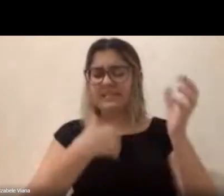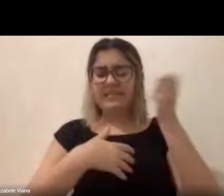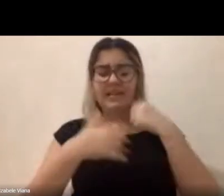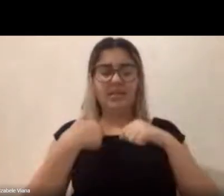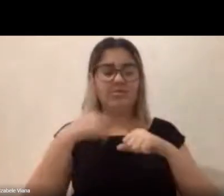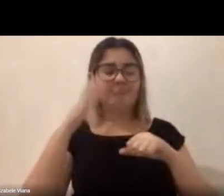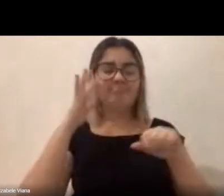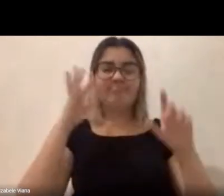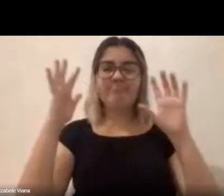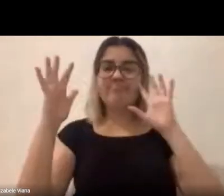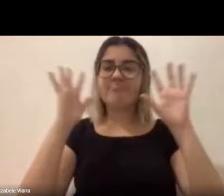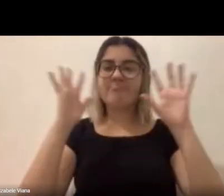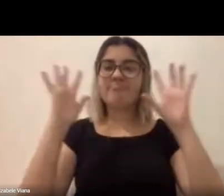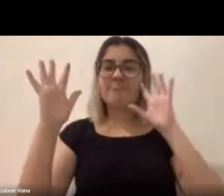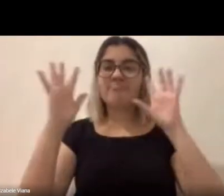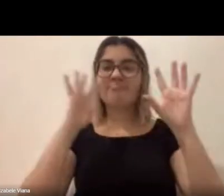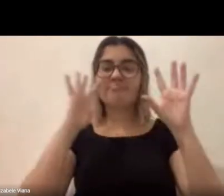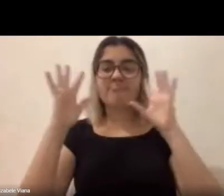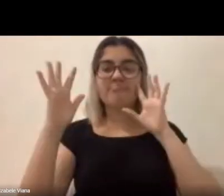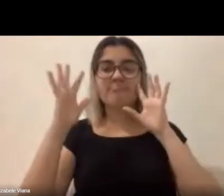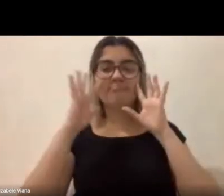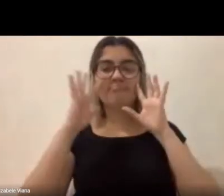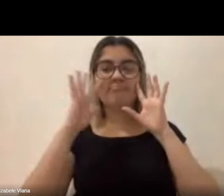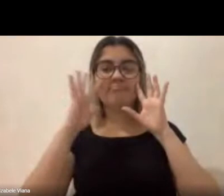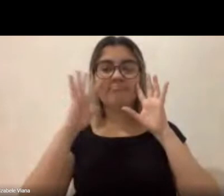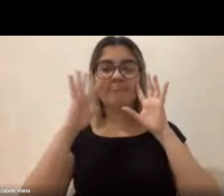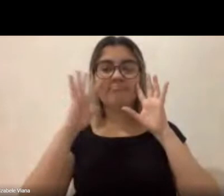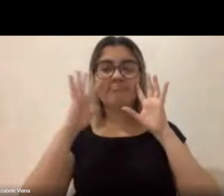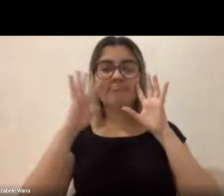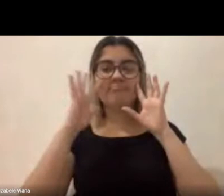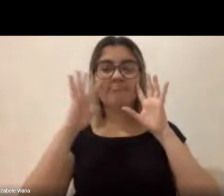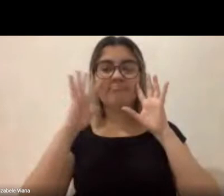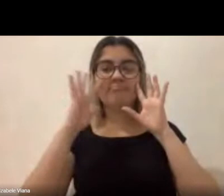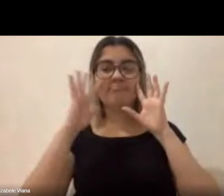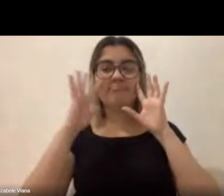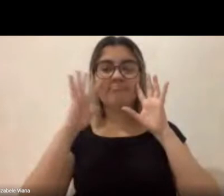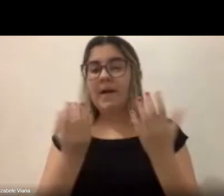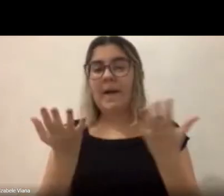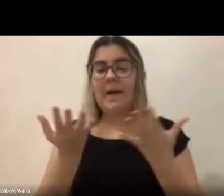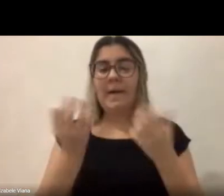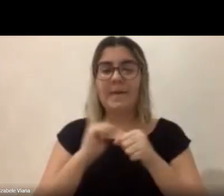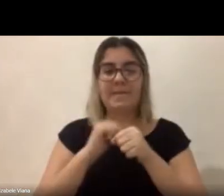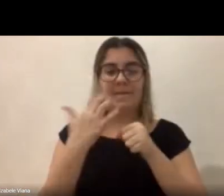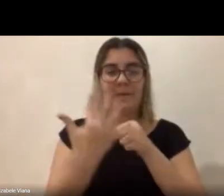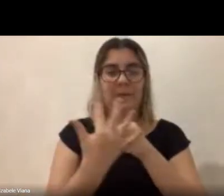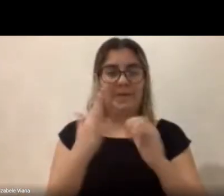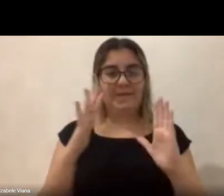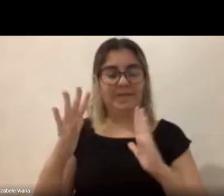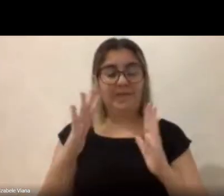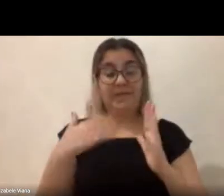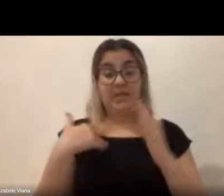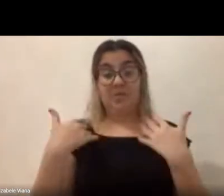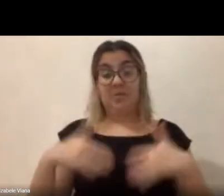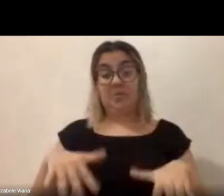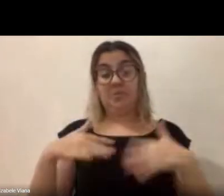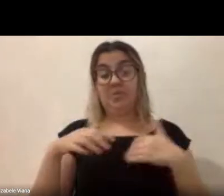em épocas pandêmicas eu me emociono mesmo, sabe? Assim, eu me emociono